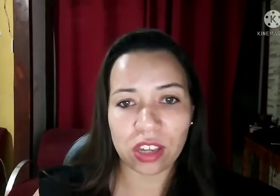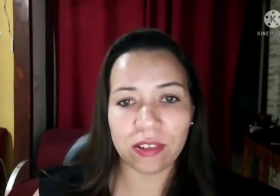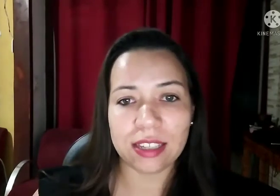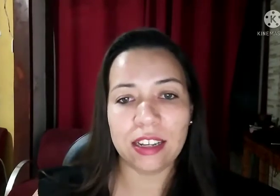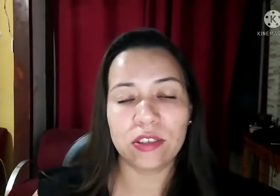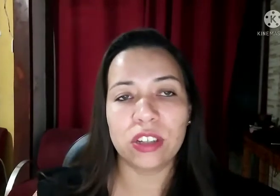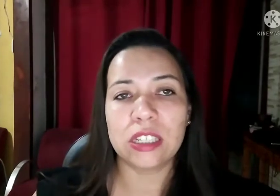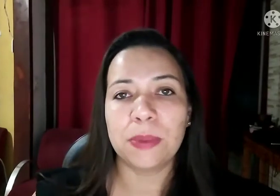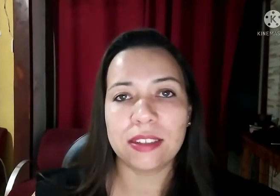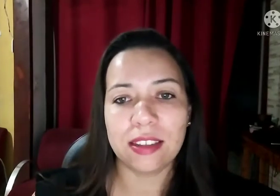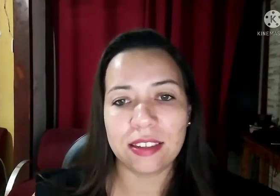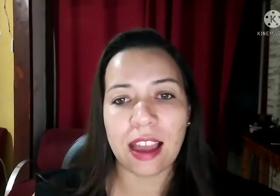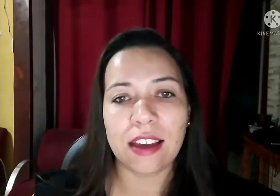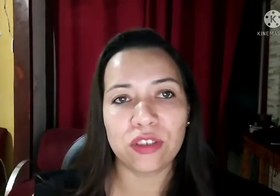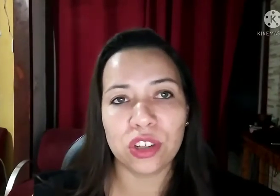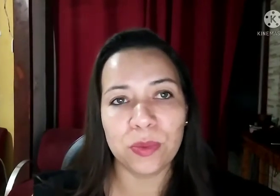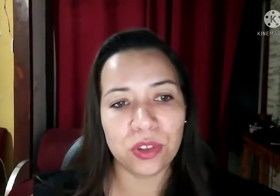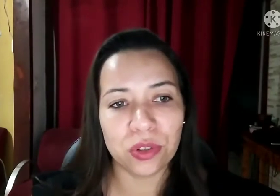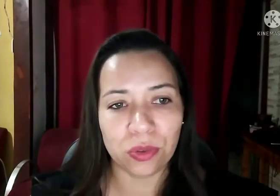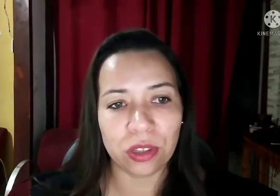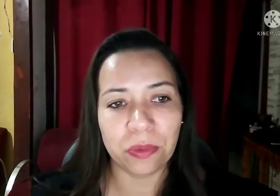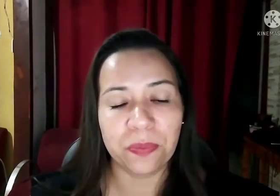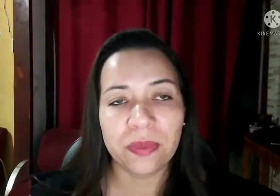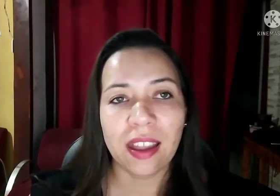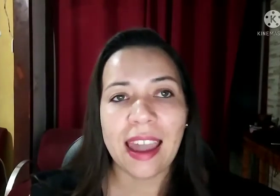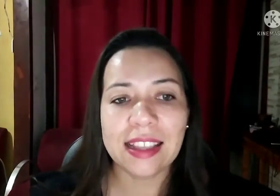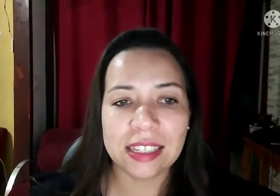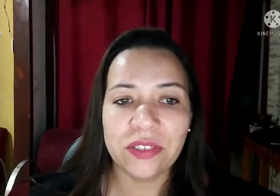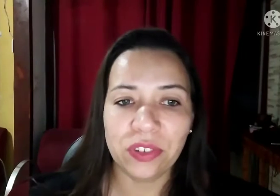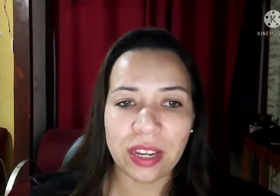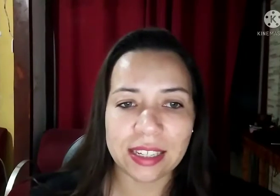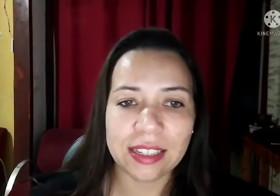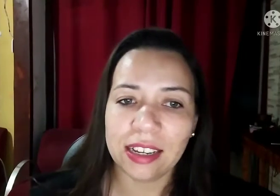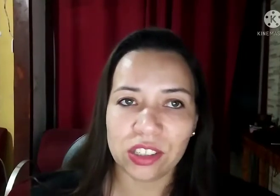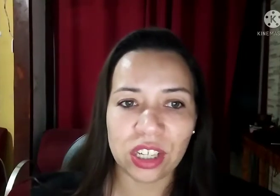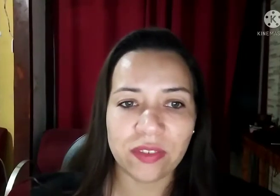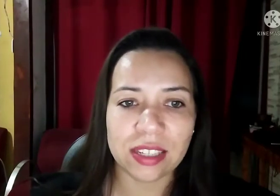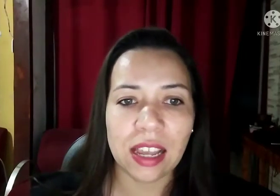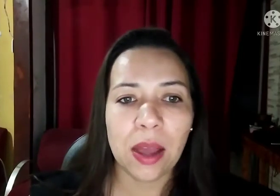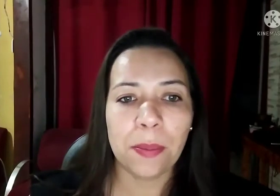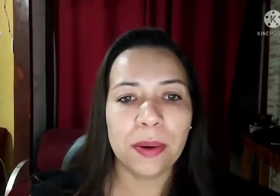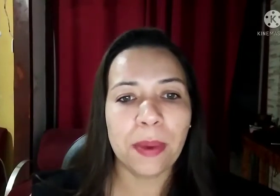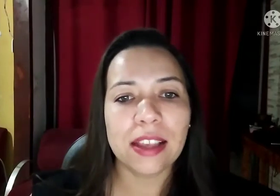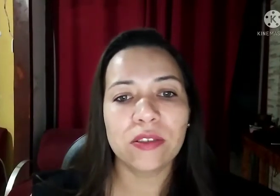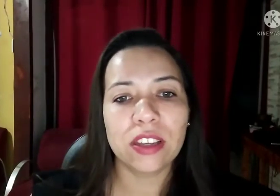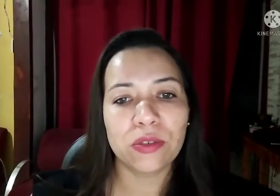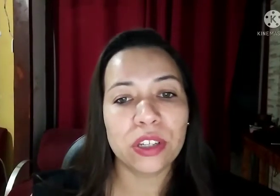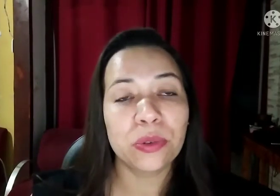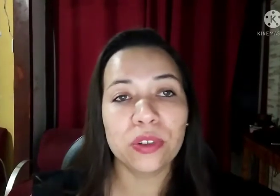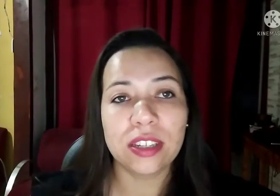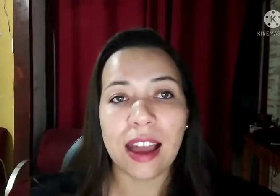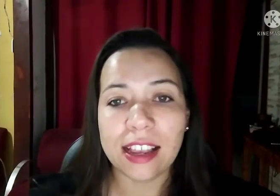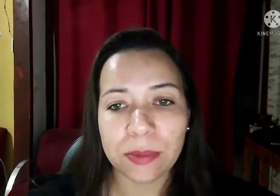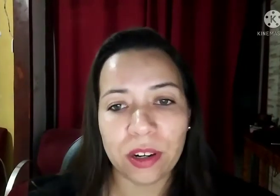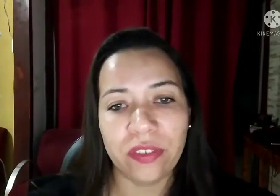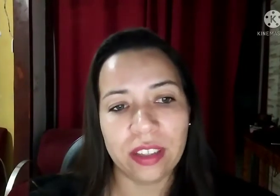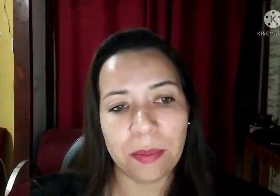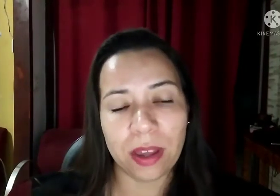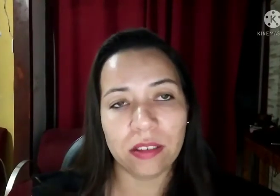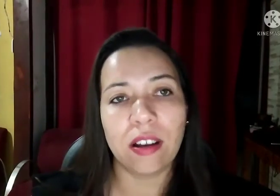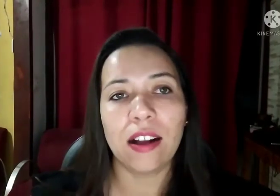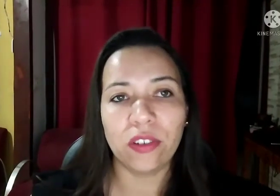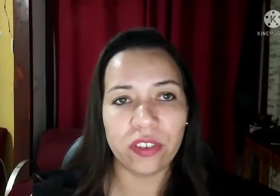que o elegeram nas eleições presidenciais de 2018. Essas influências negativas perpassam questões cruciais